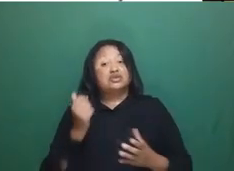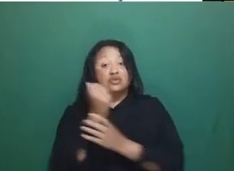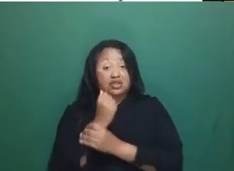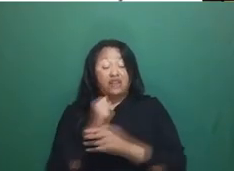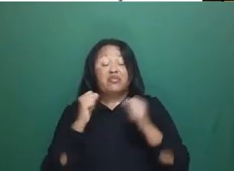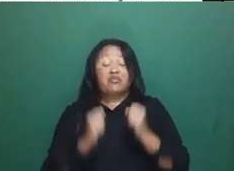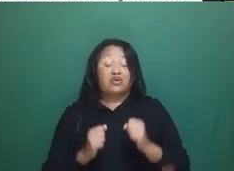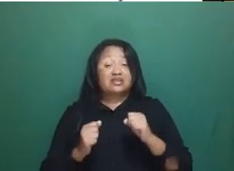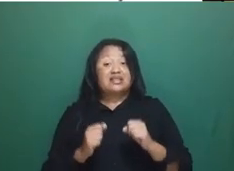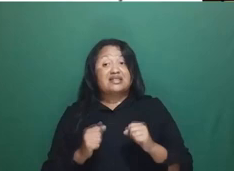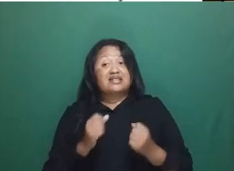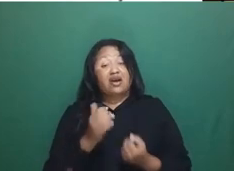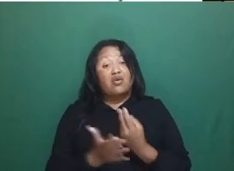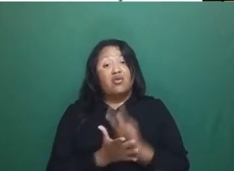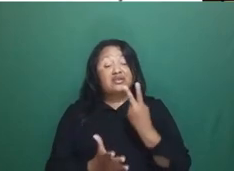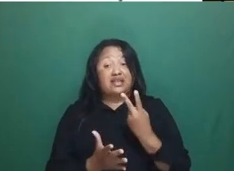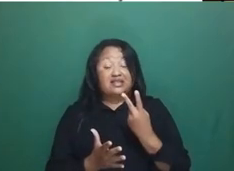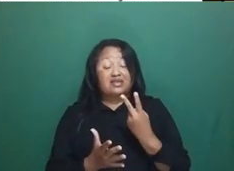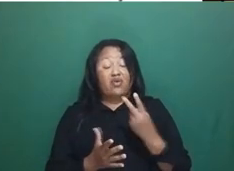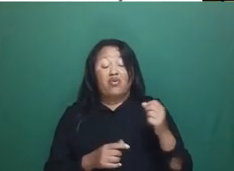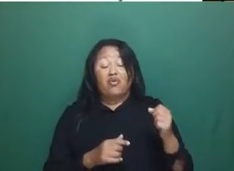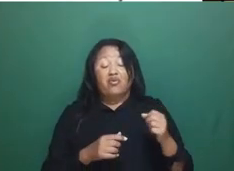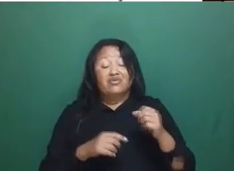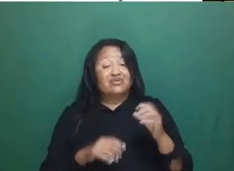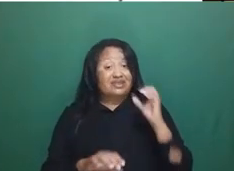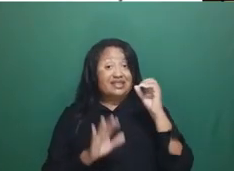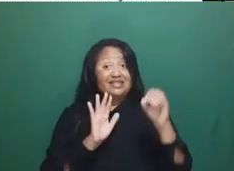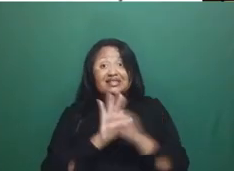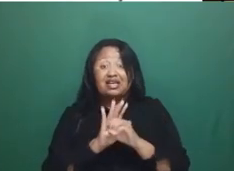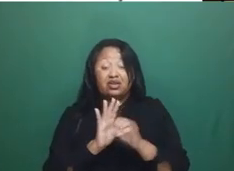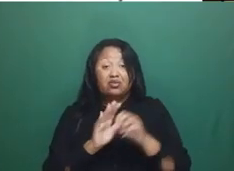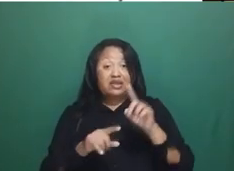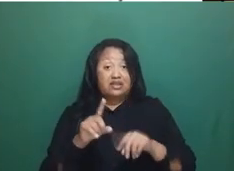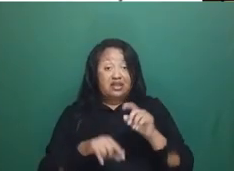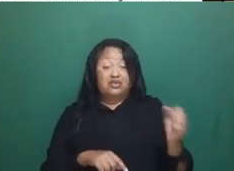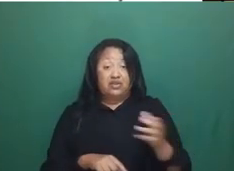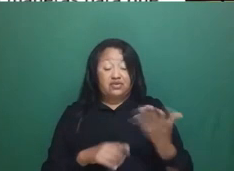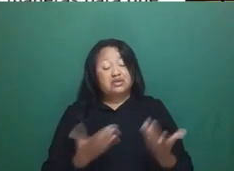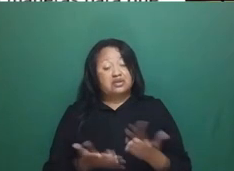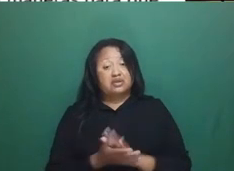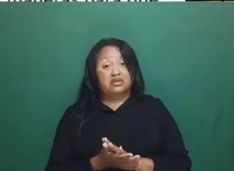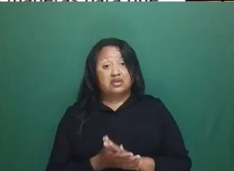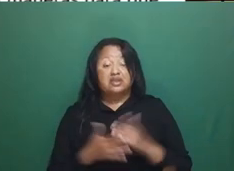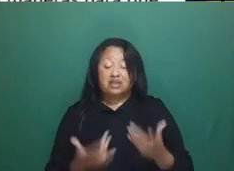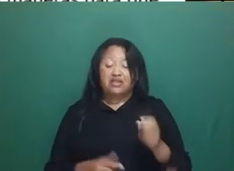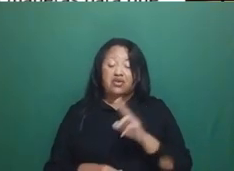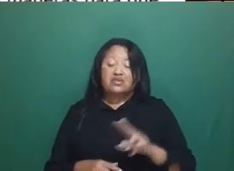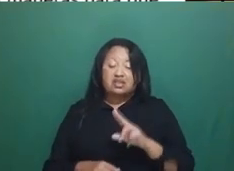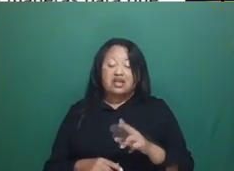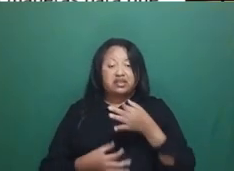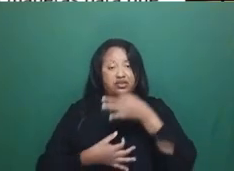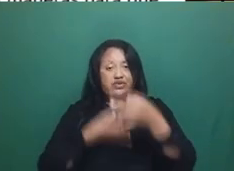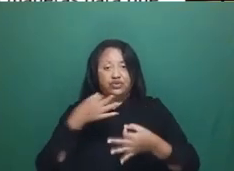aquela que se realiza com zero materiais novos tá então e aí ele vai investindo nesse discurso né